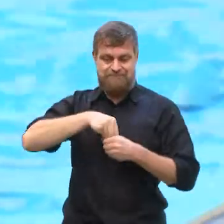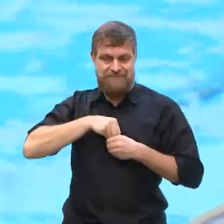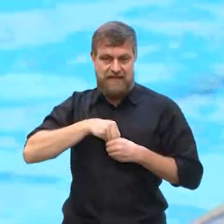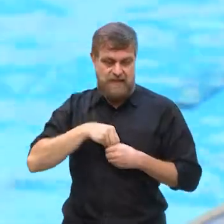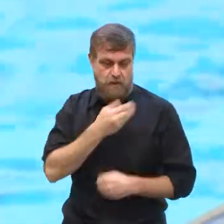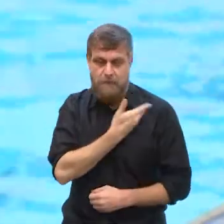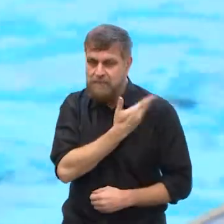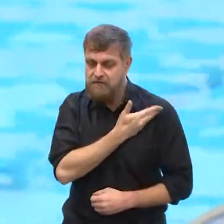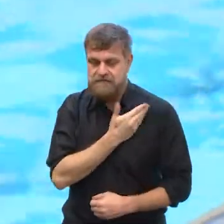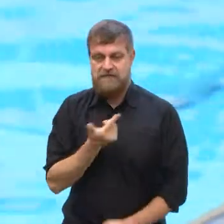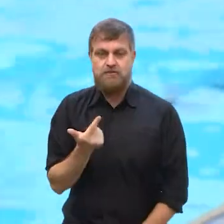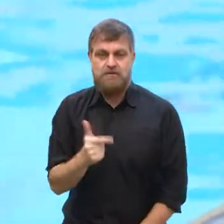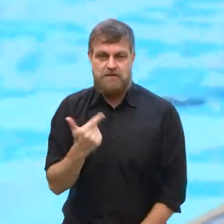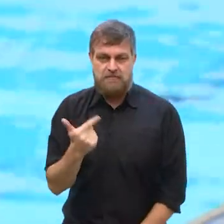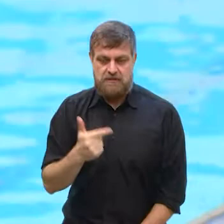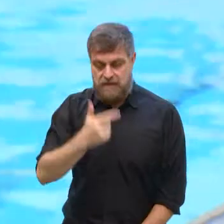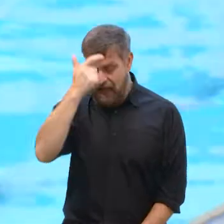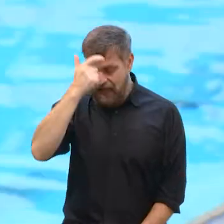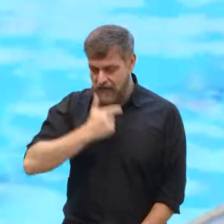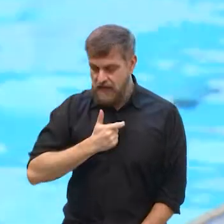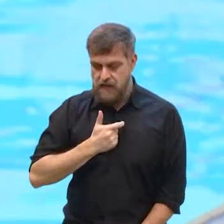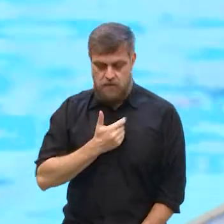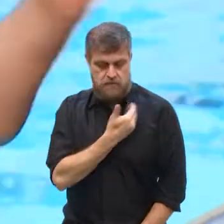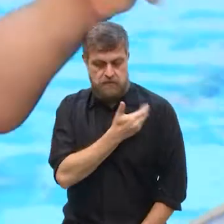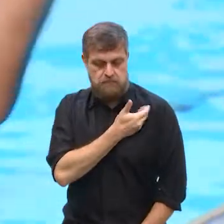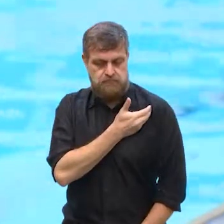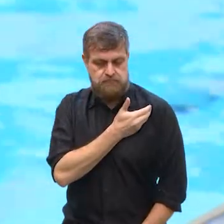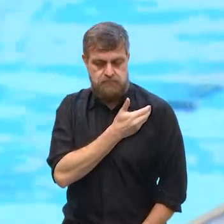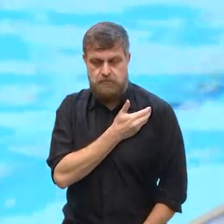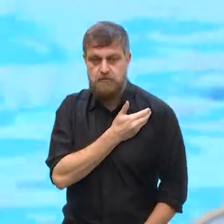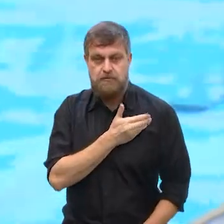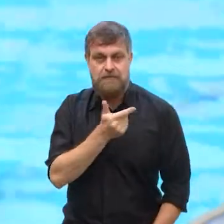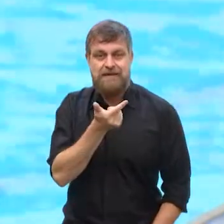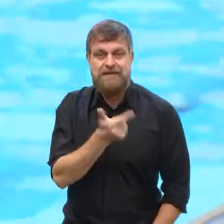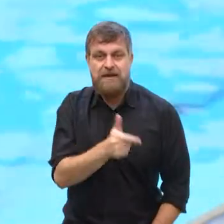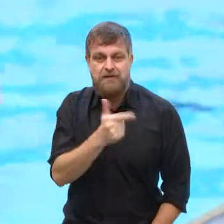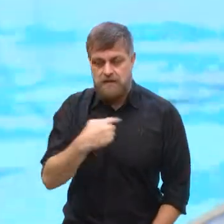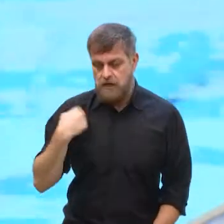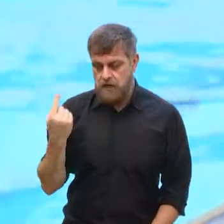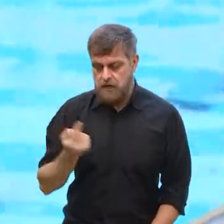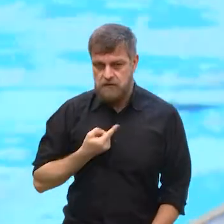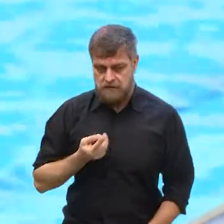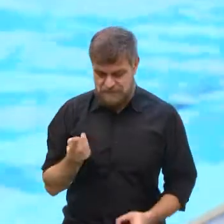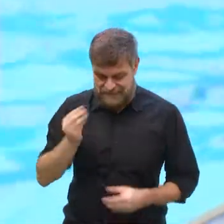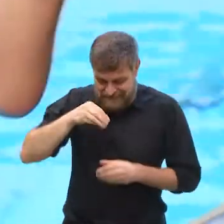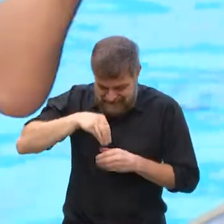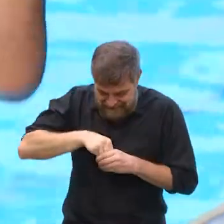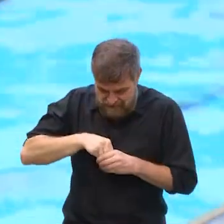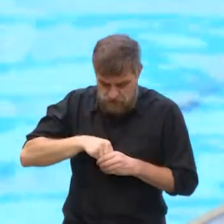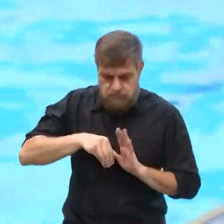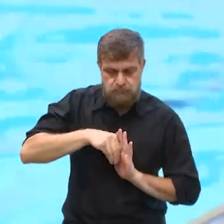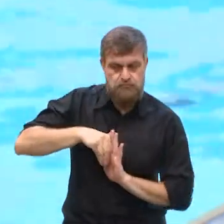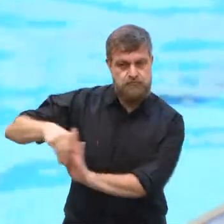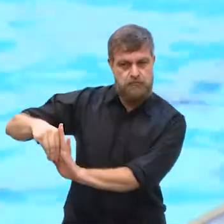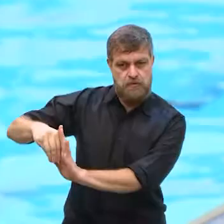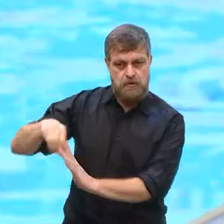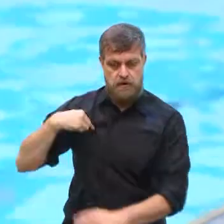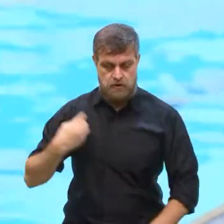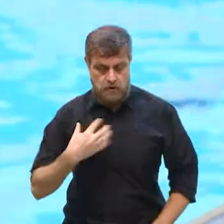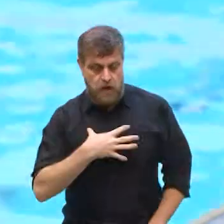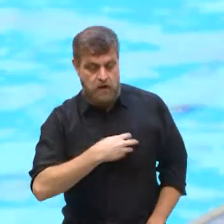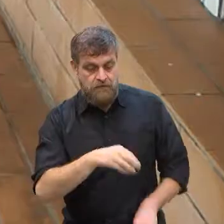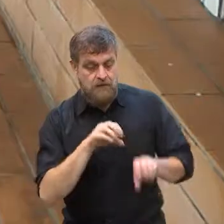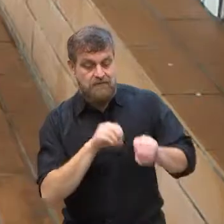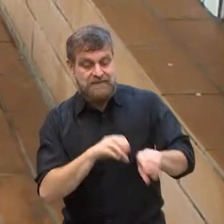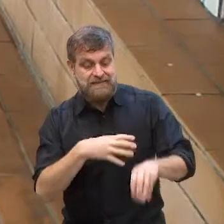a grande sacada, eu vejo que se nós não tivermos o preconceito dentro de nós vamos criar nossos filhos de uma